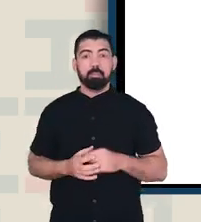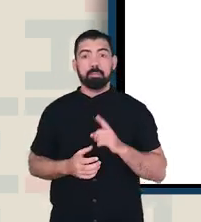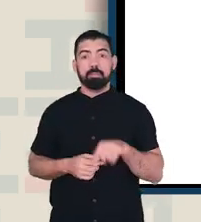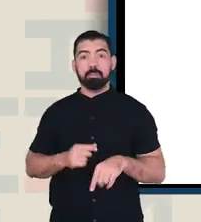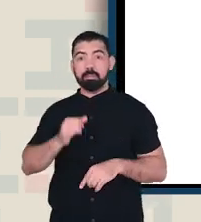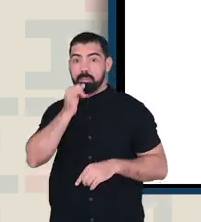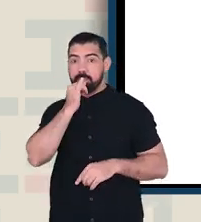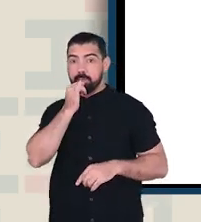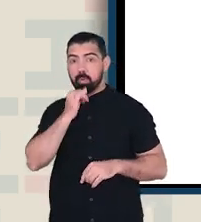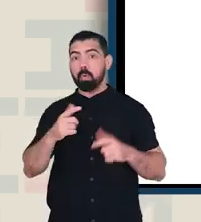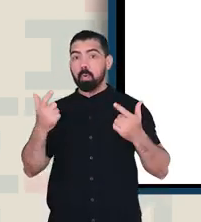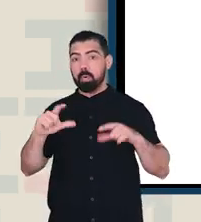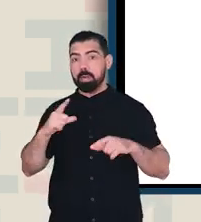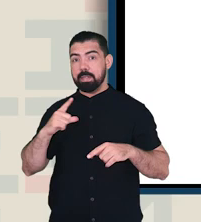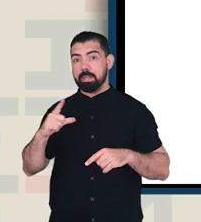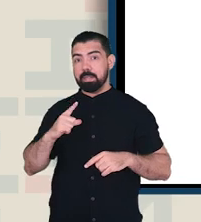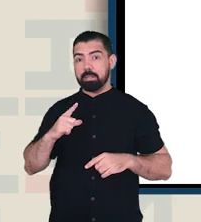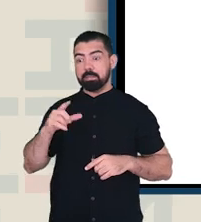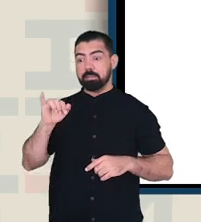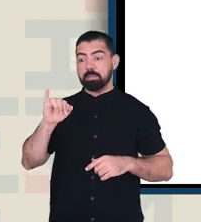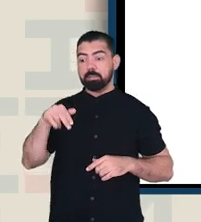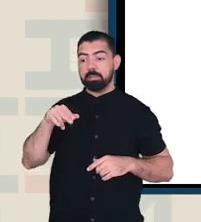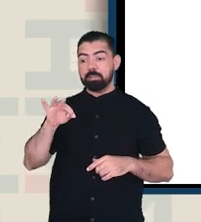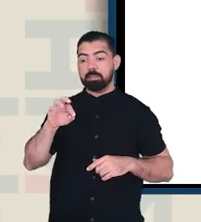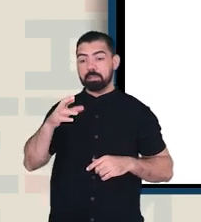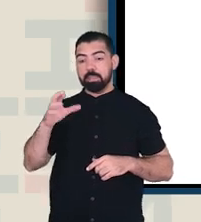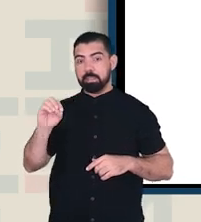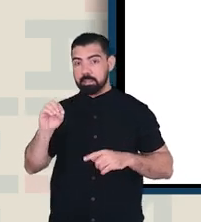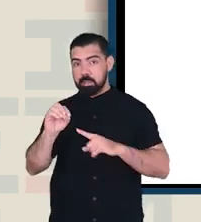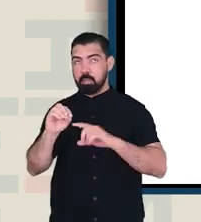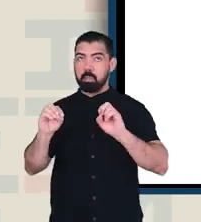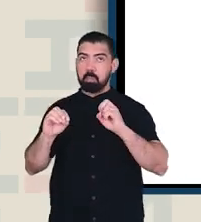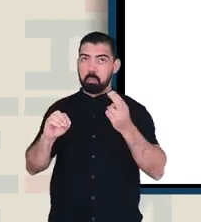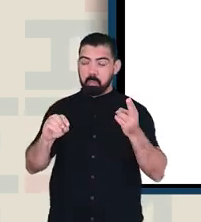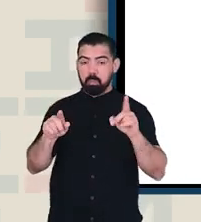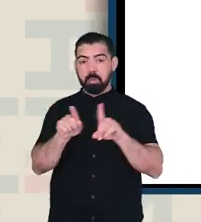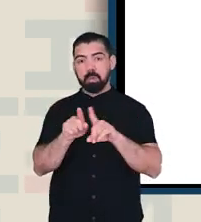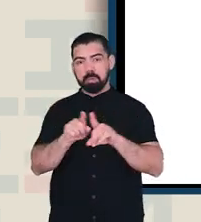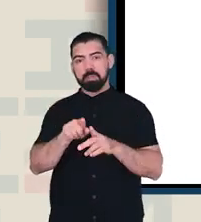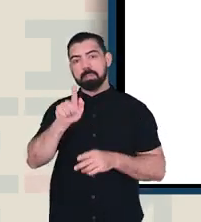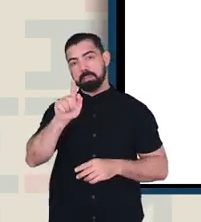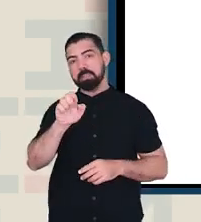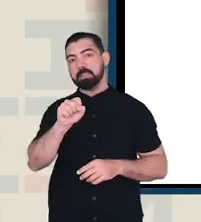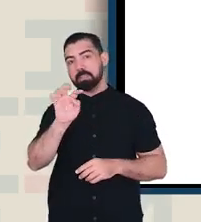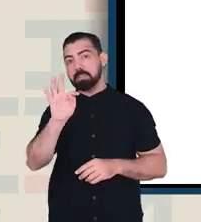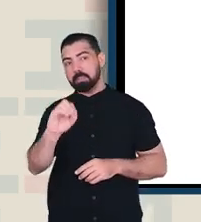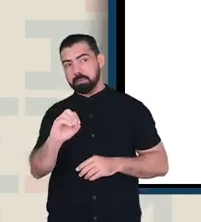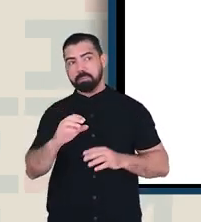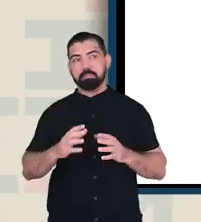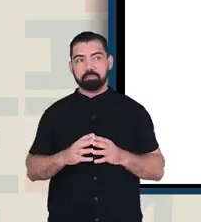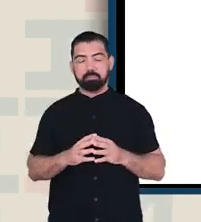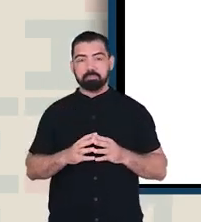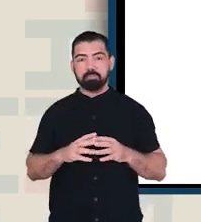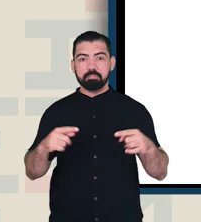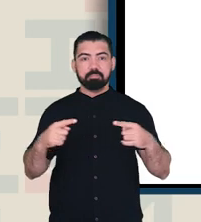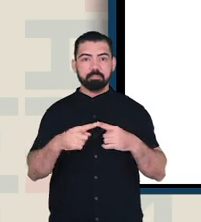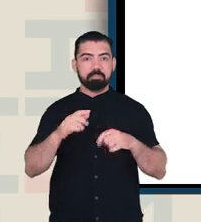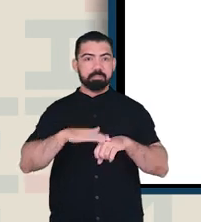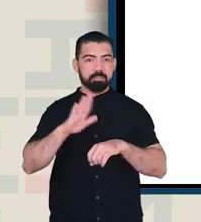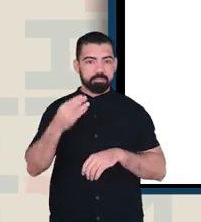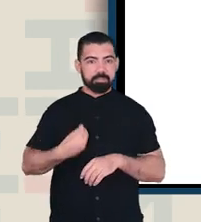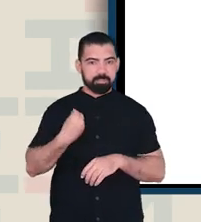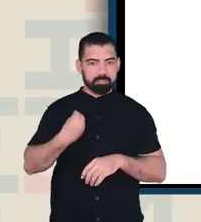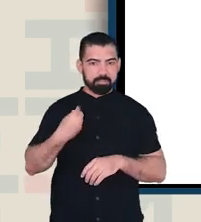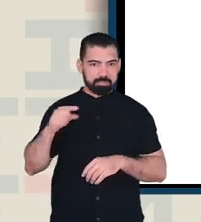esta intencionalidade, ou então essa ideia de gesto, estaria como mais presente do